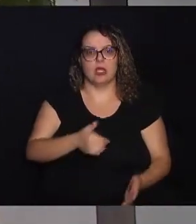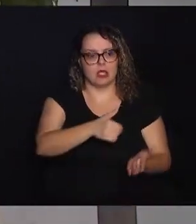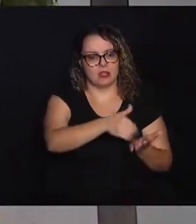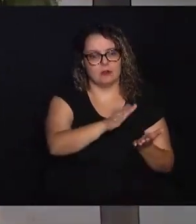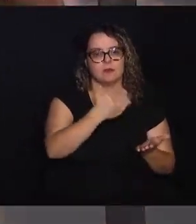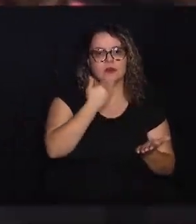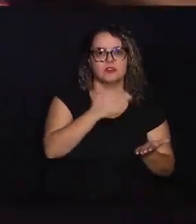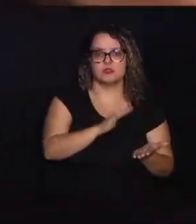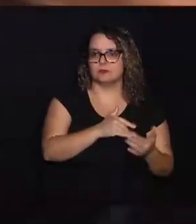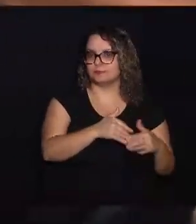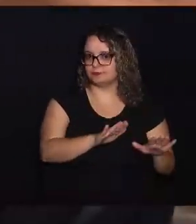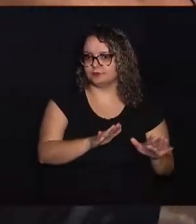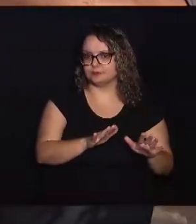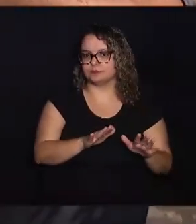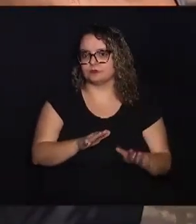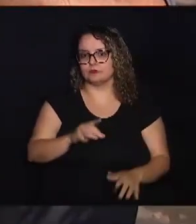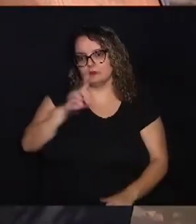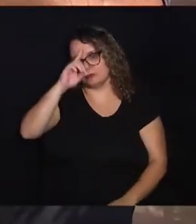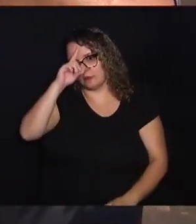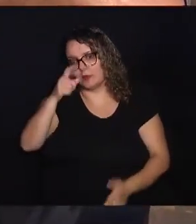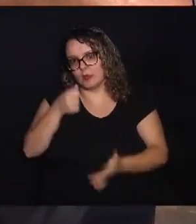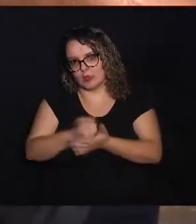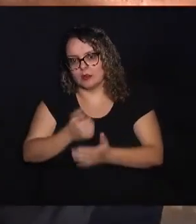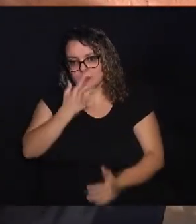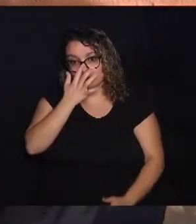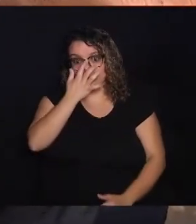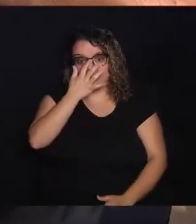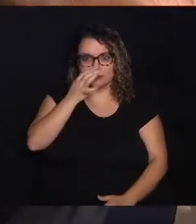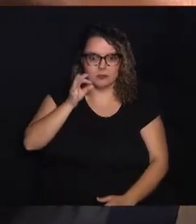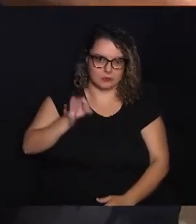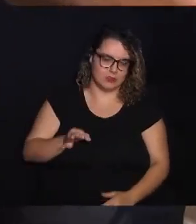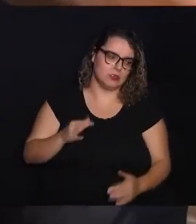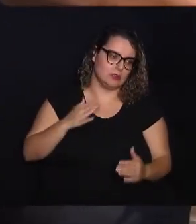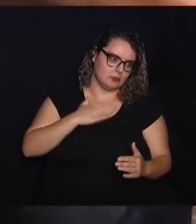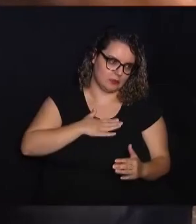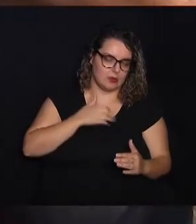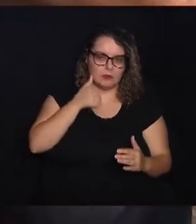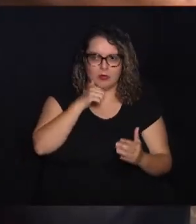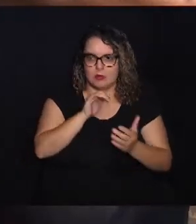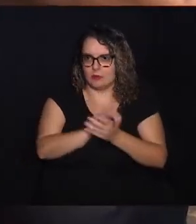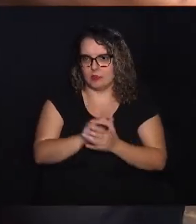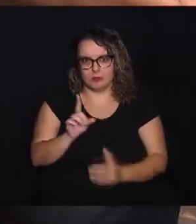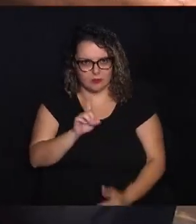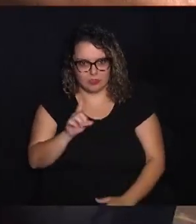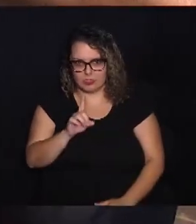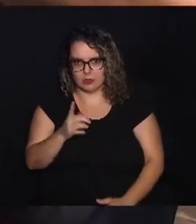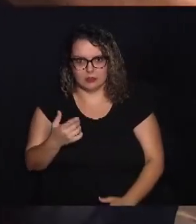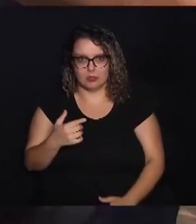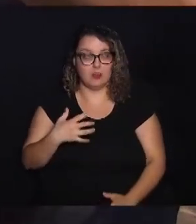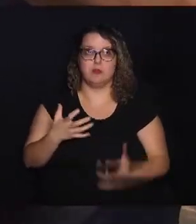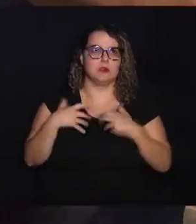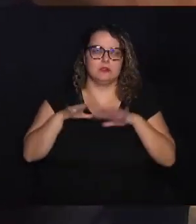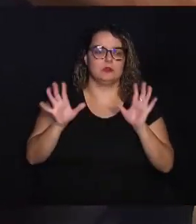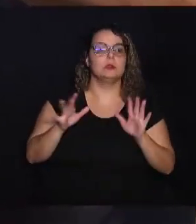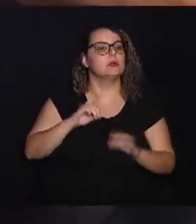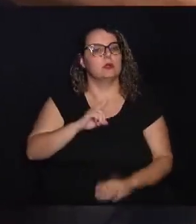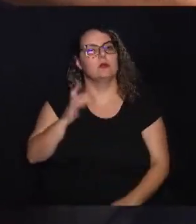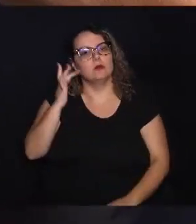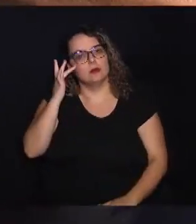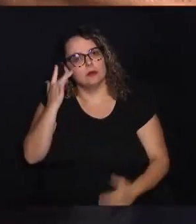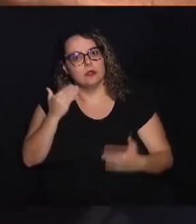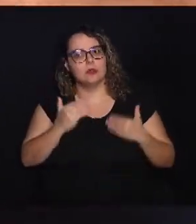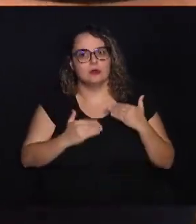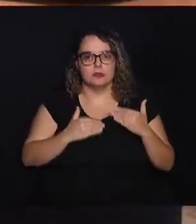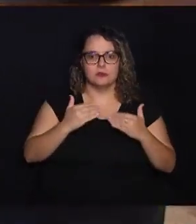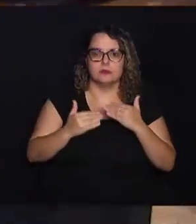estava. Foi uma decisão acertada com a minha esposa, não foi assim, foi um amadurecimento, foi